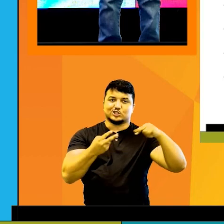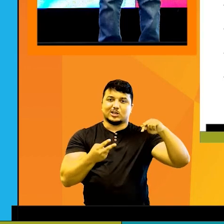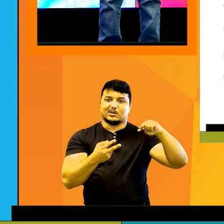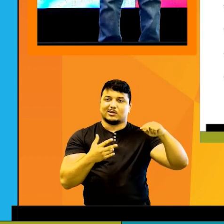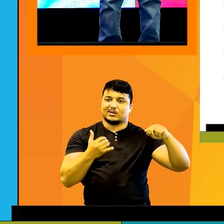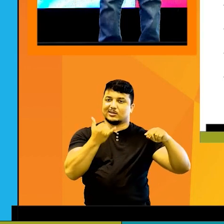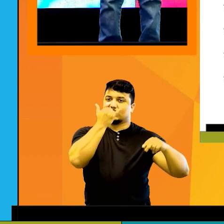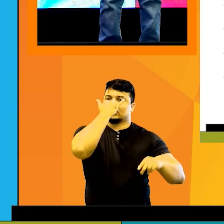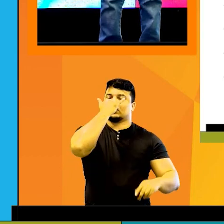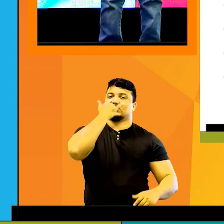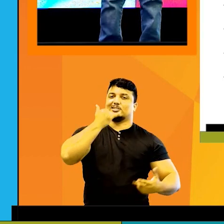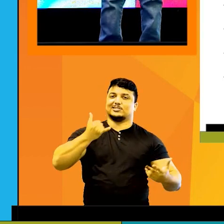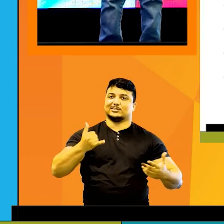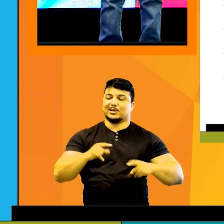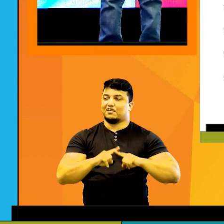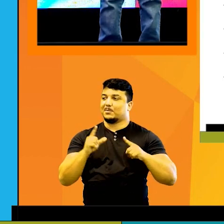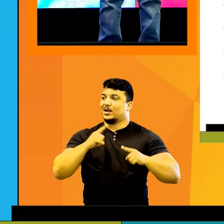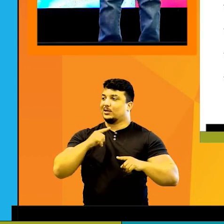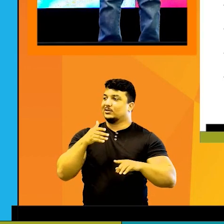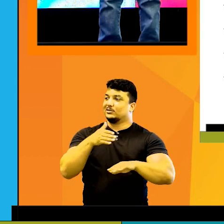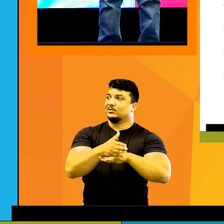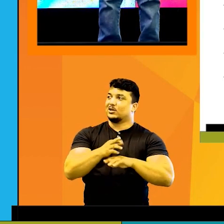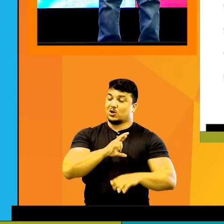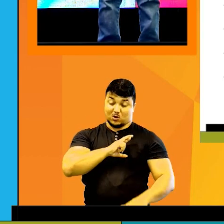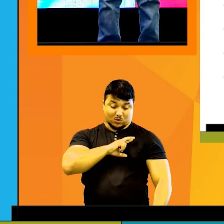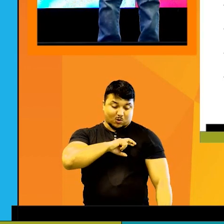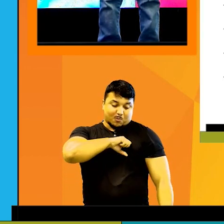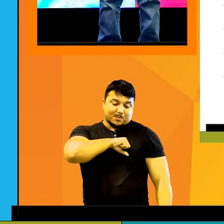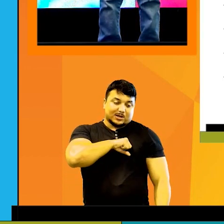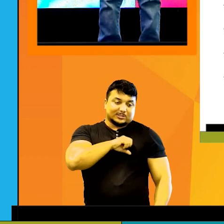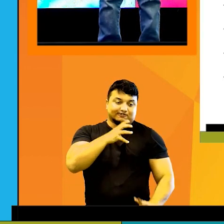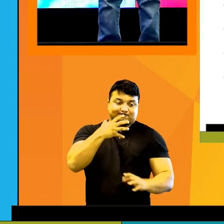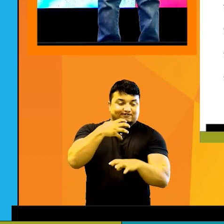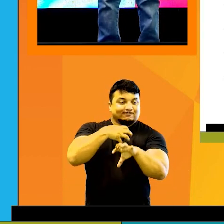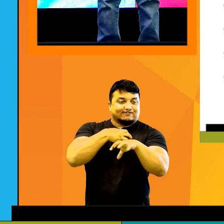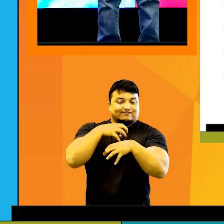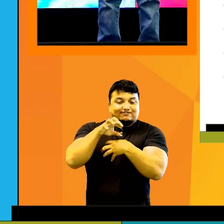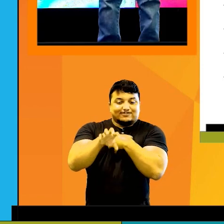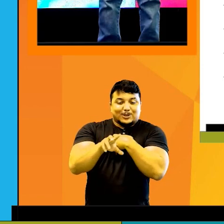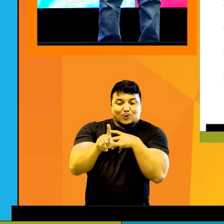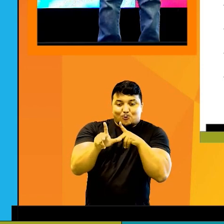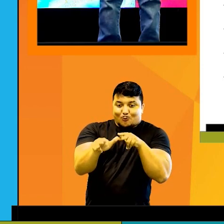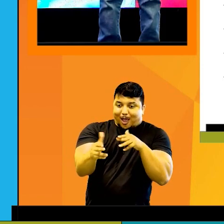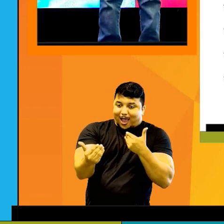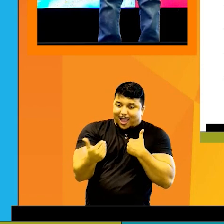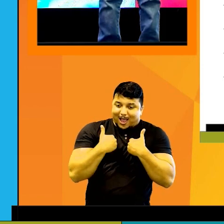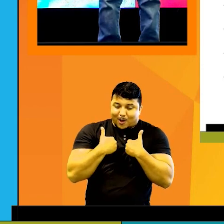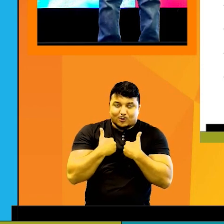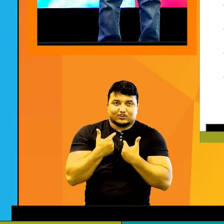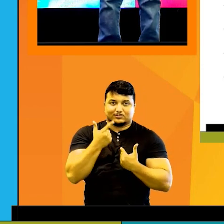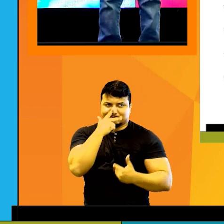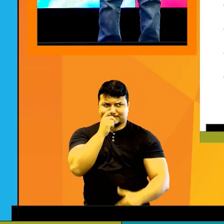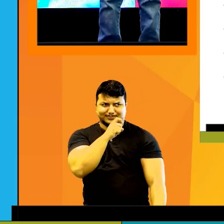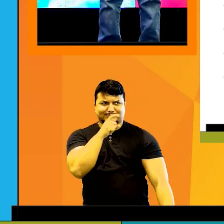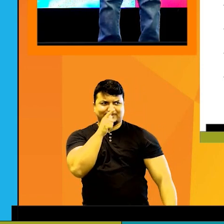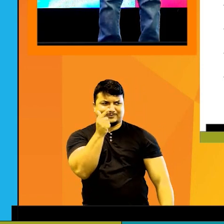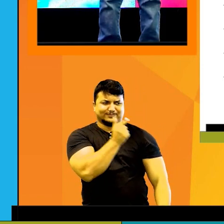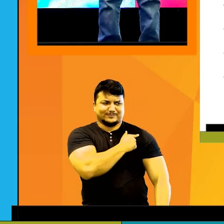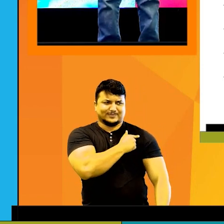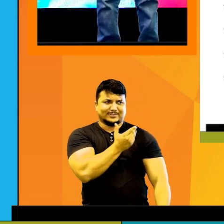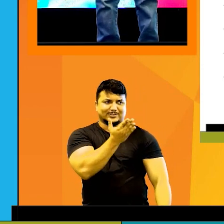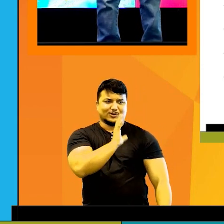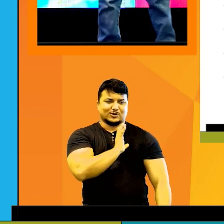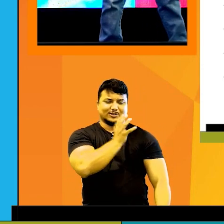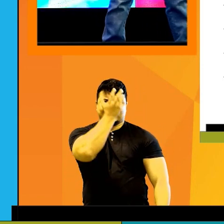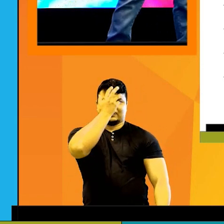genético. Mas quando elas liam os romances, elas se viam, igual a mim. Mentira, tu é horrorosa,